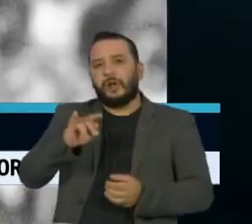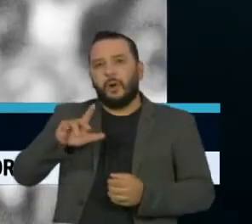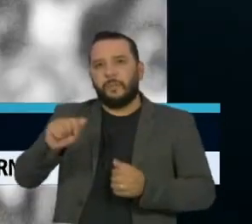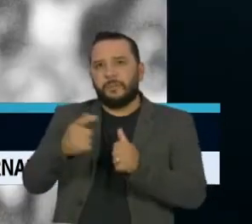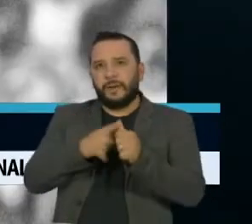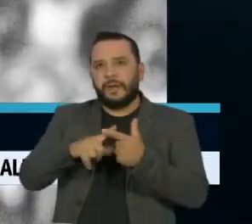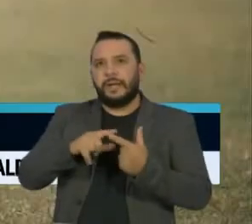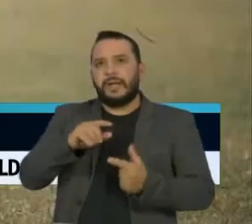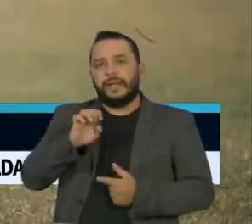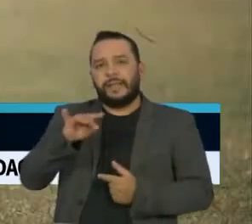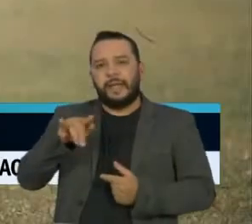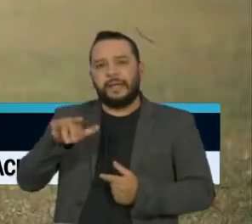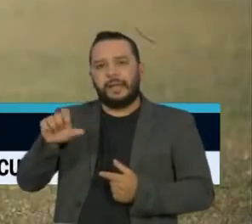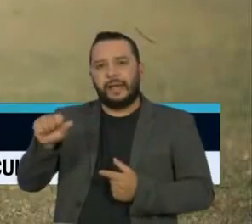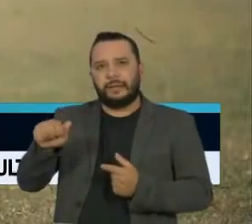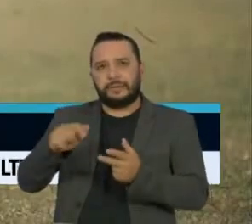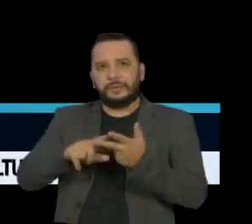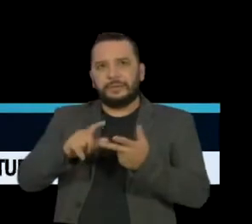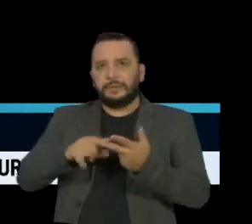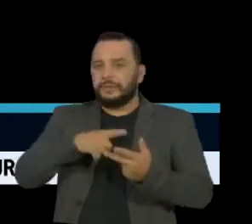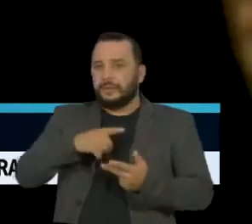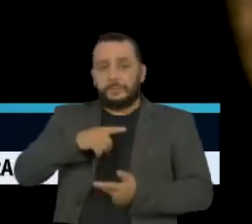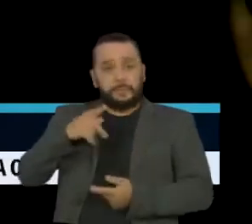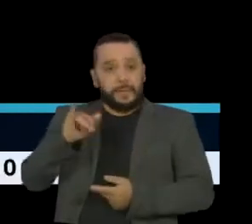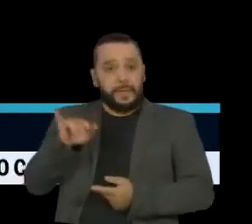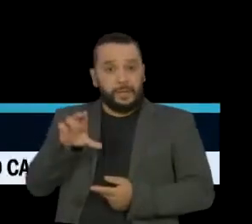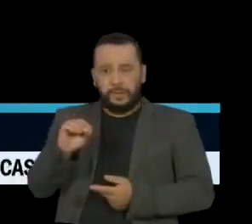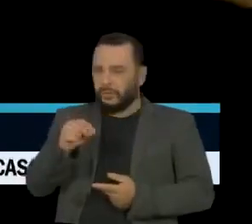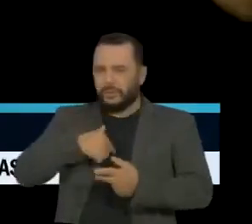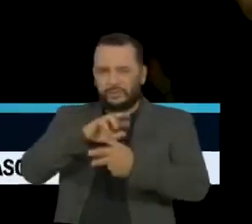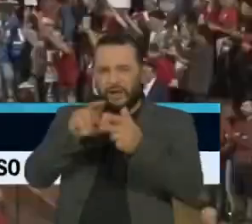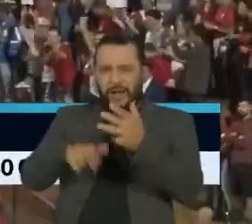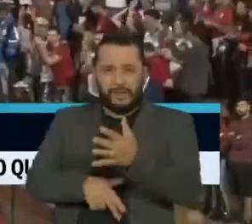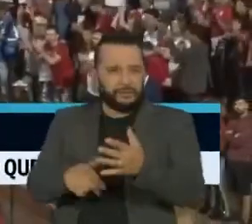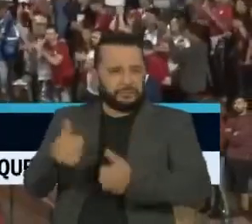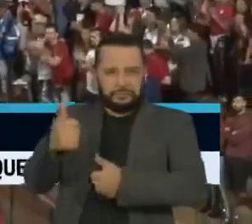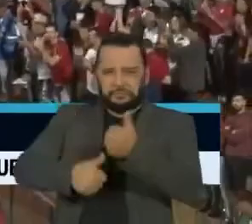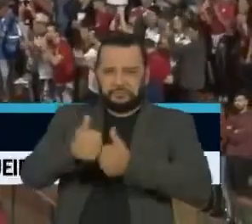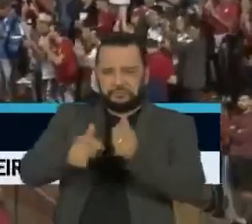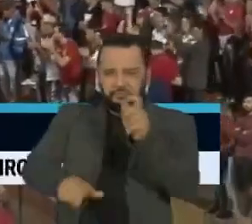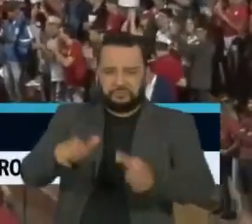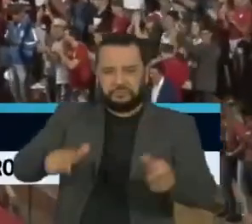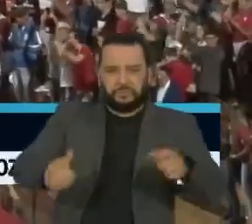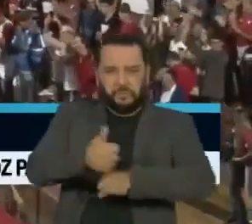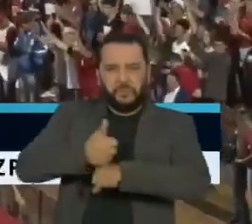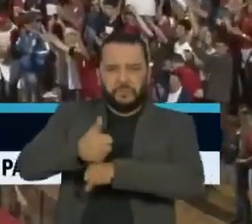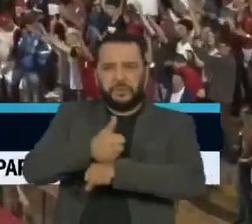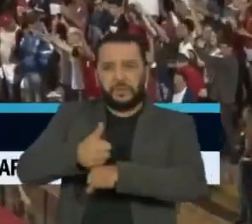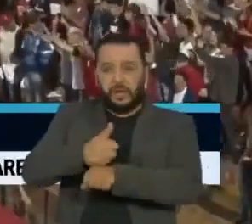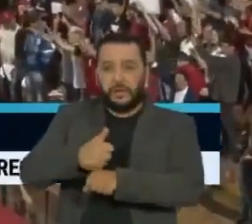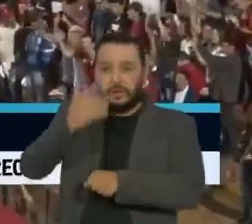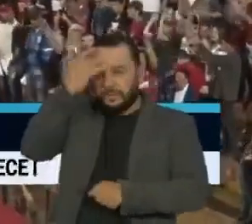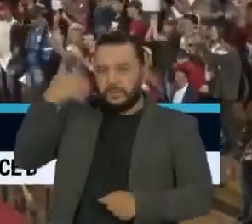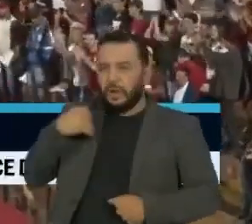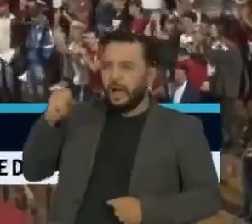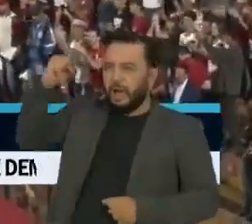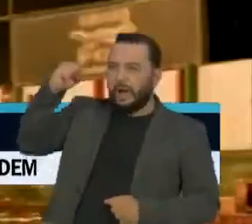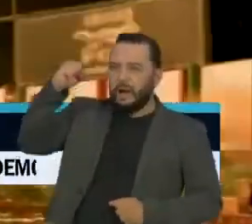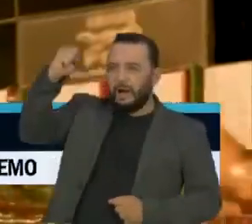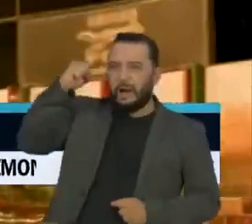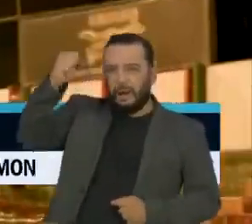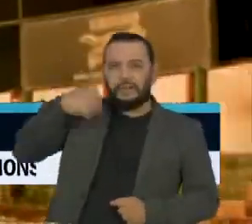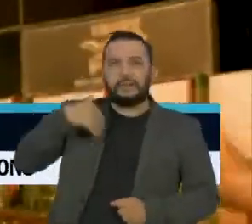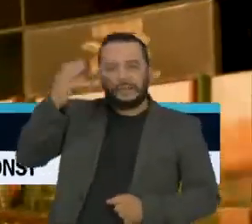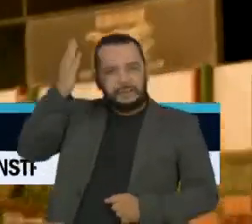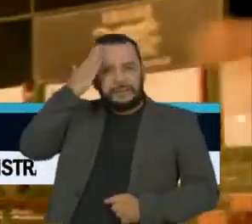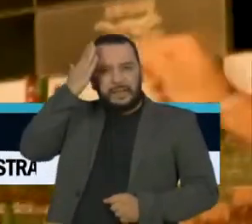Santos, Enéas, Denner. O torcedor da Lusa sabe, como muitos, existe algo no futebol